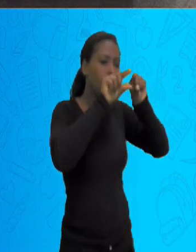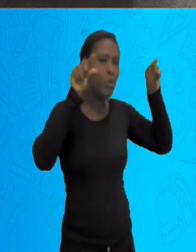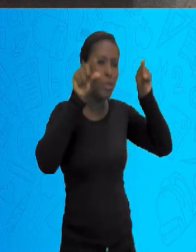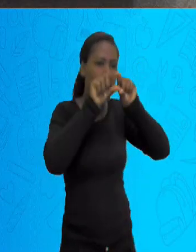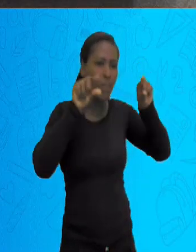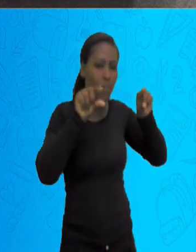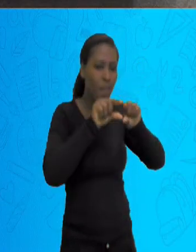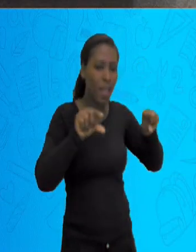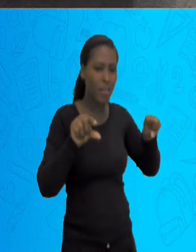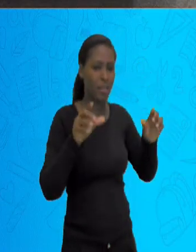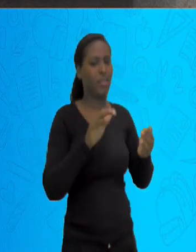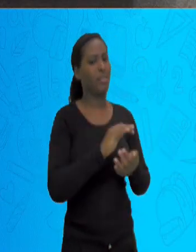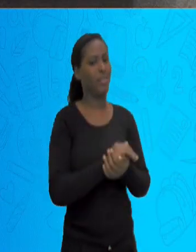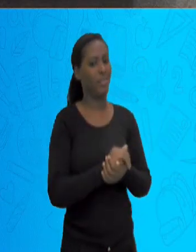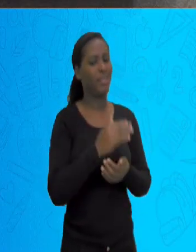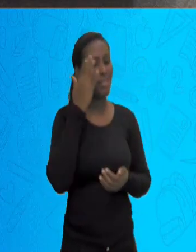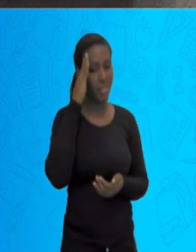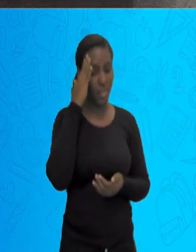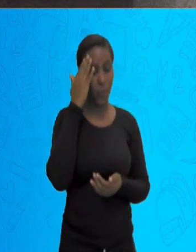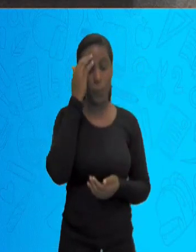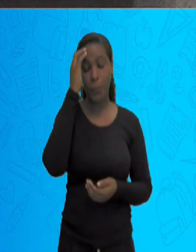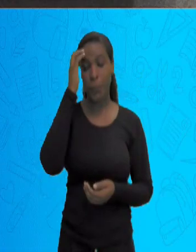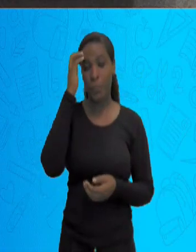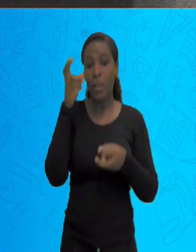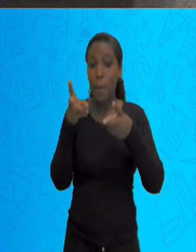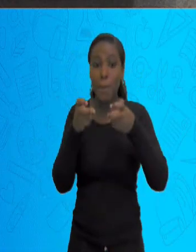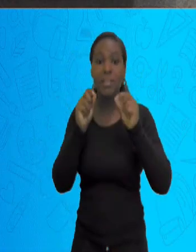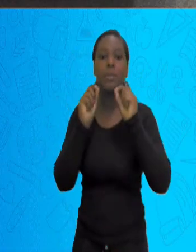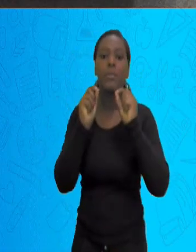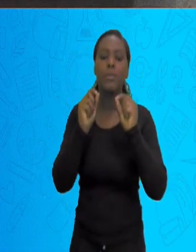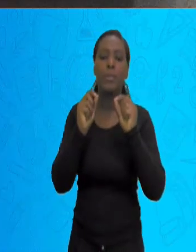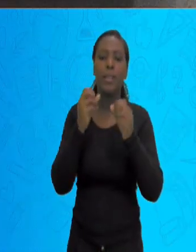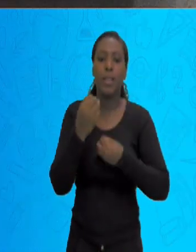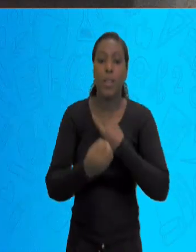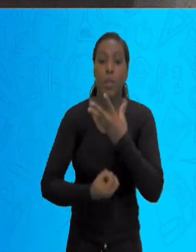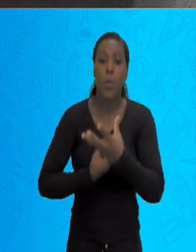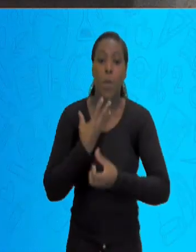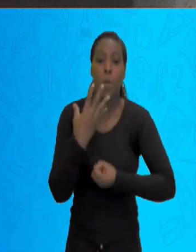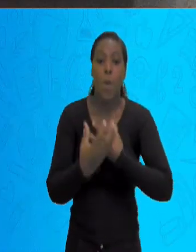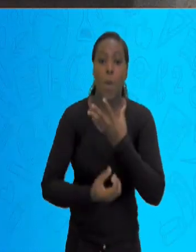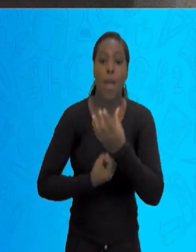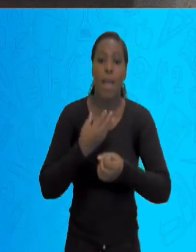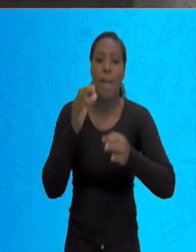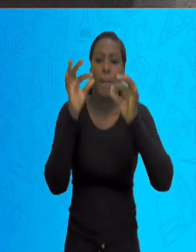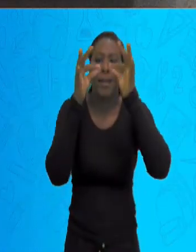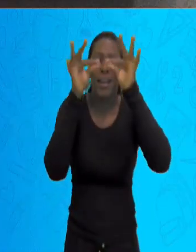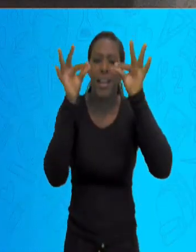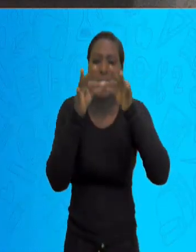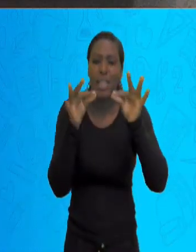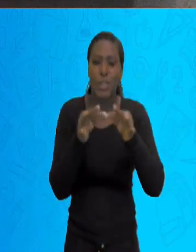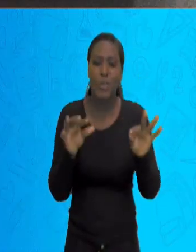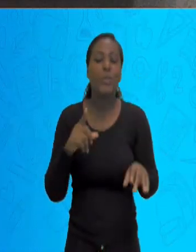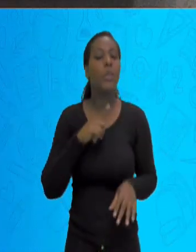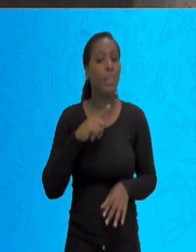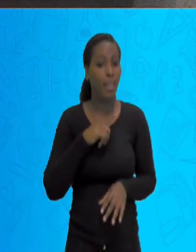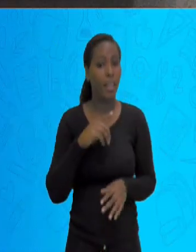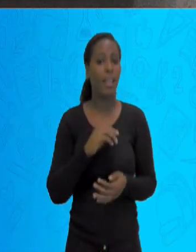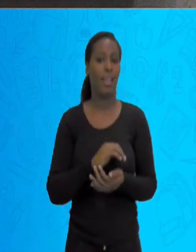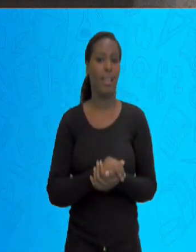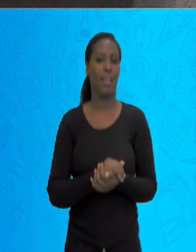Analisamos então que os poemas possuem uma estrutura. Isso, a escrita